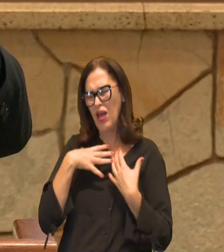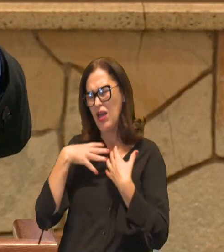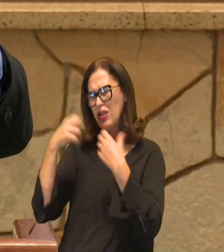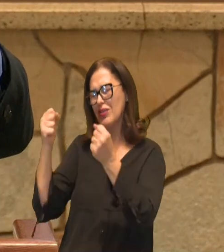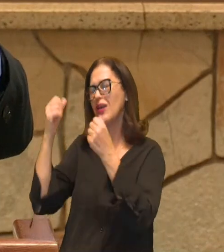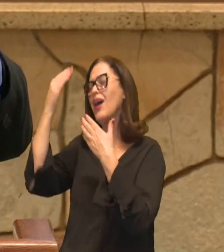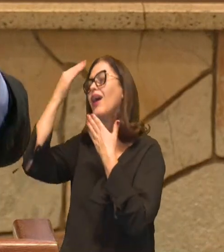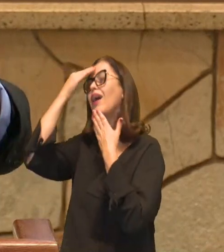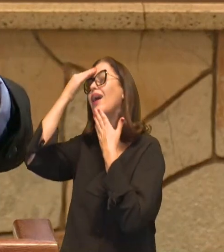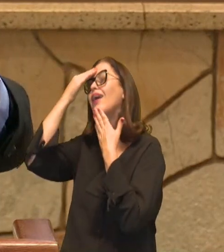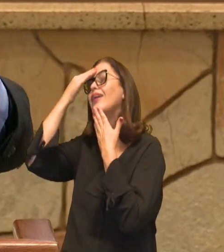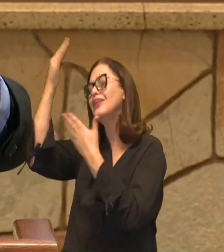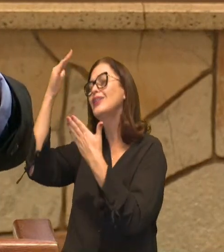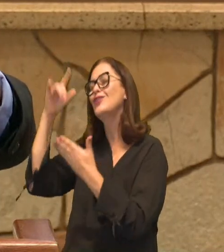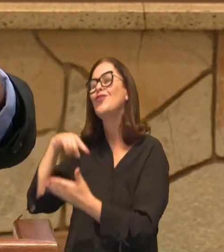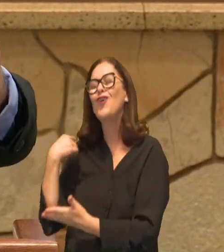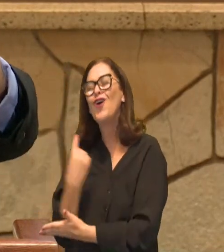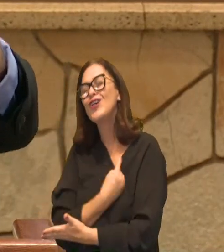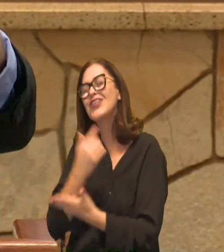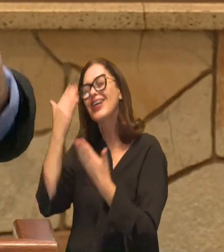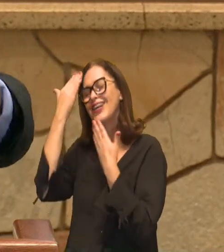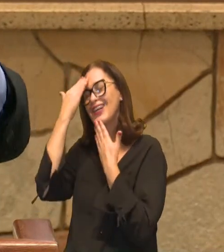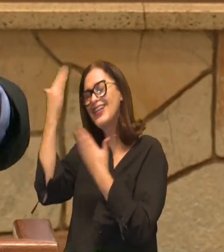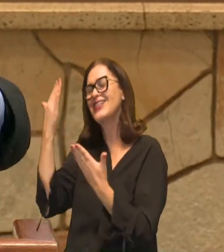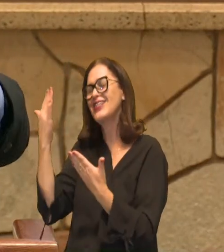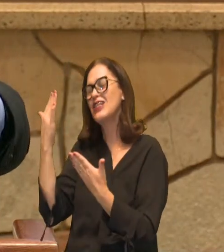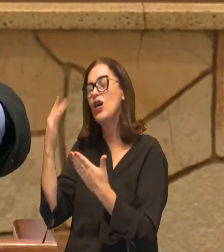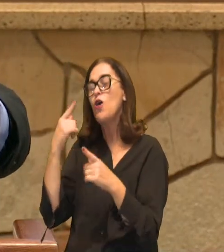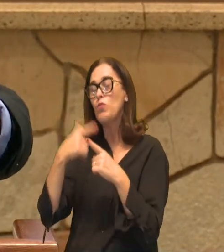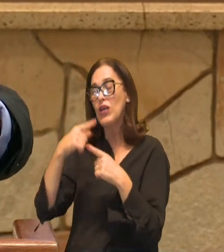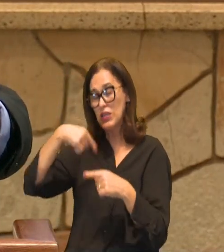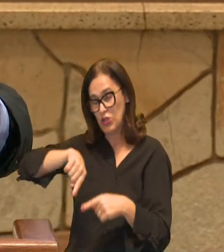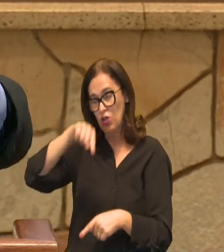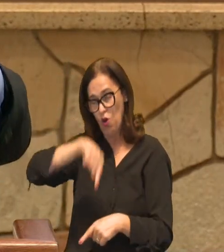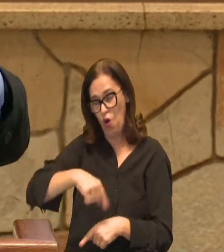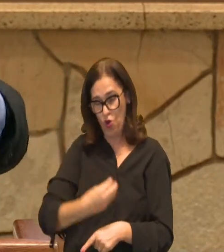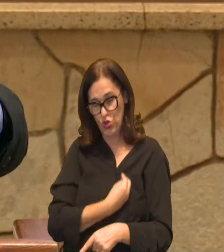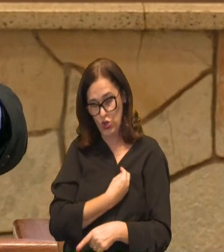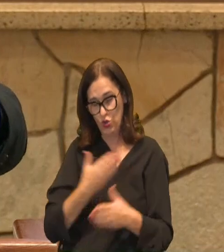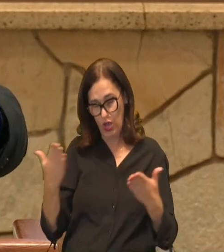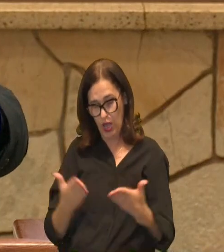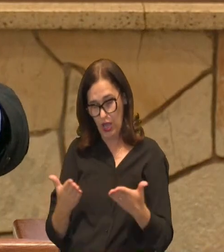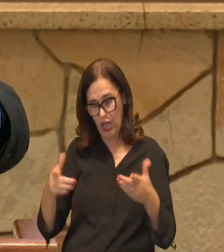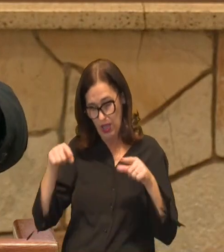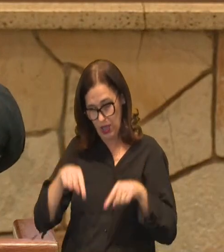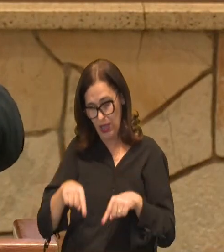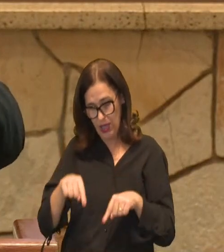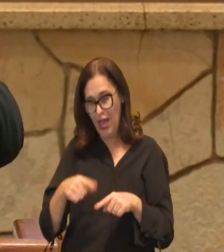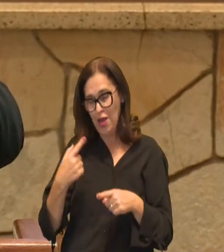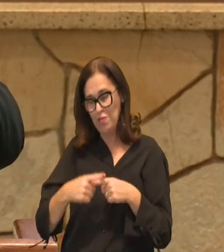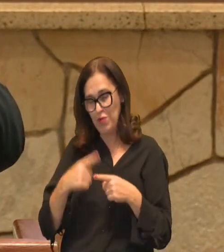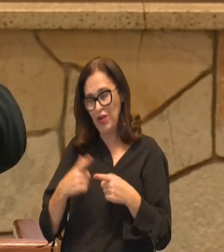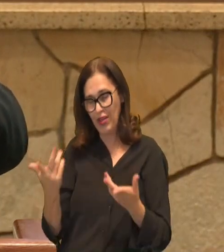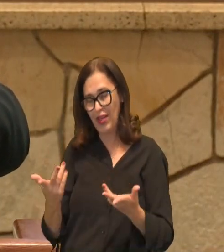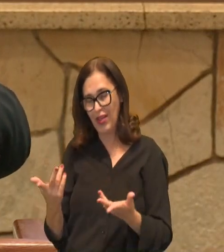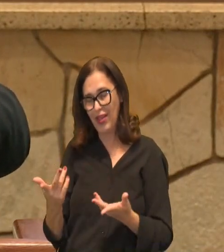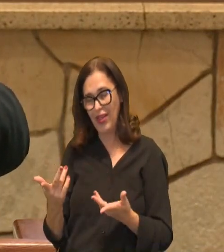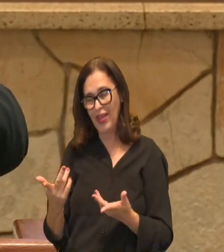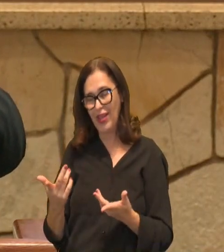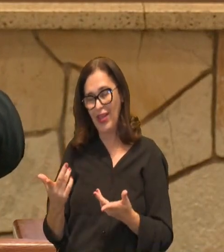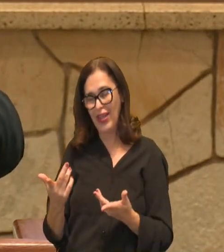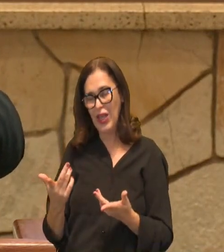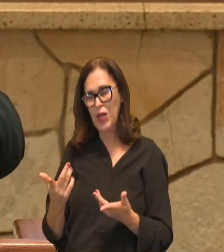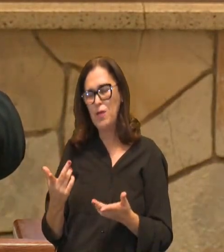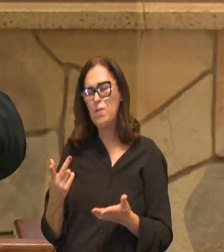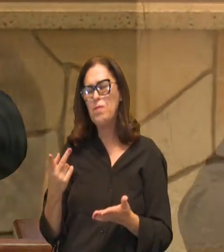nossa gratidão, Senhor, porque se nós estamos aqui nesta noite, nesta hora, é porque não obstante as